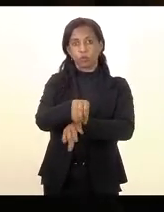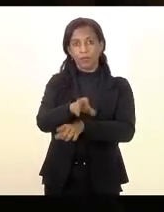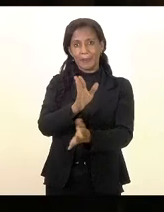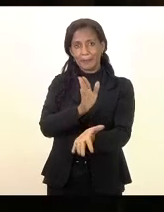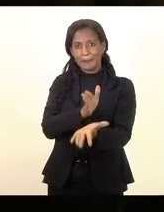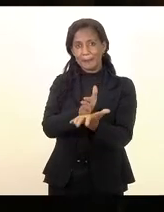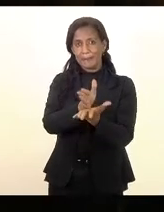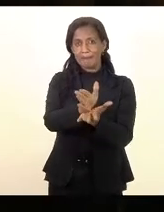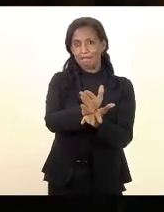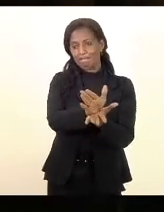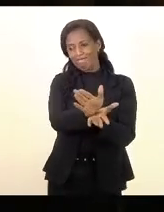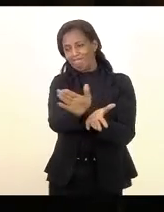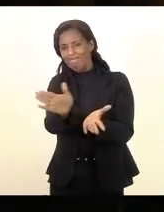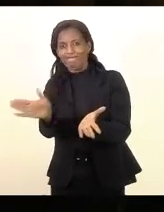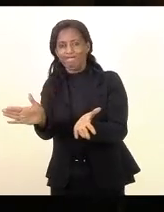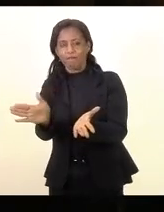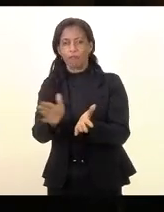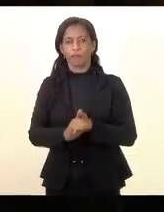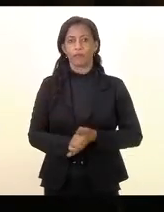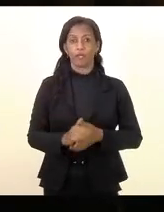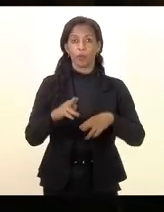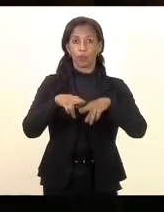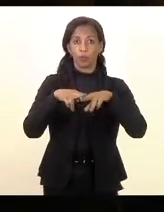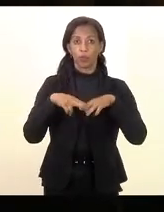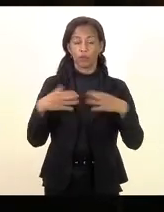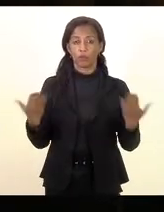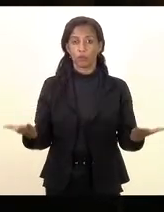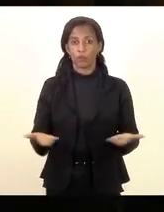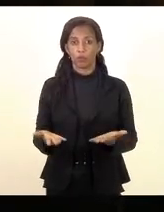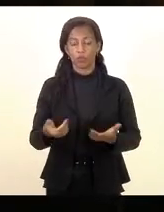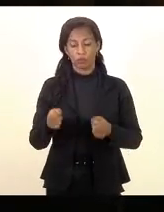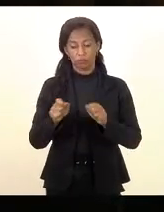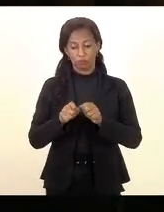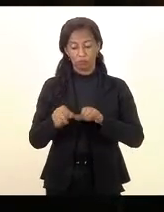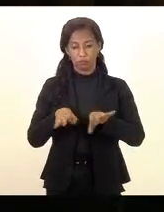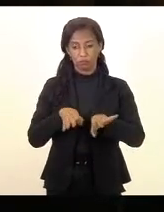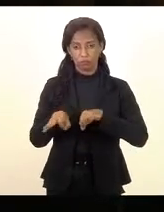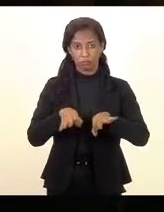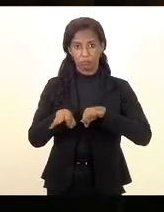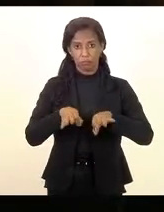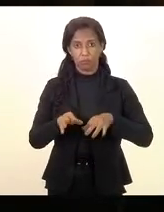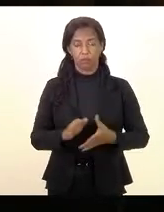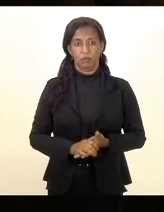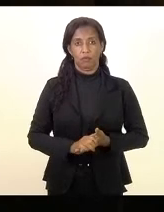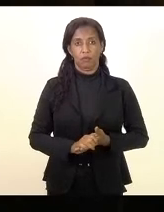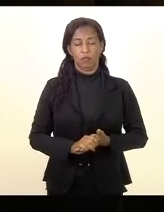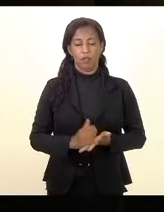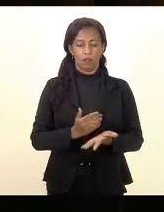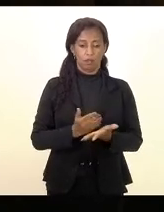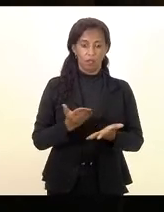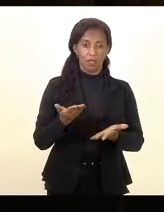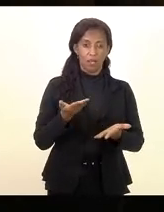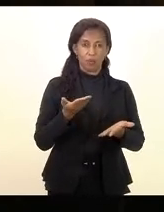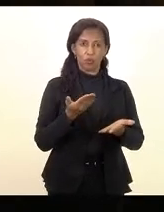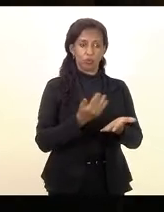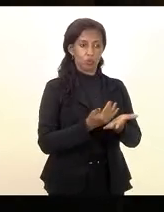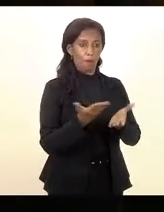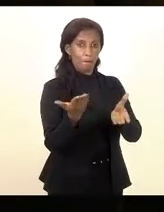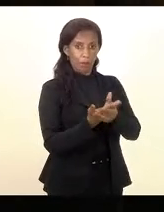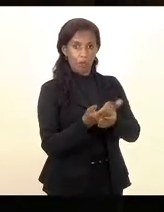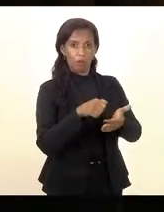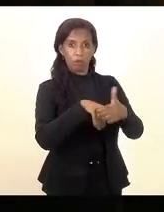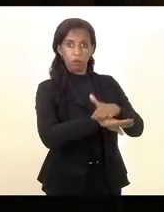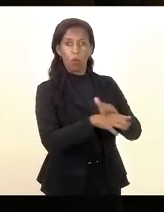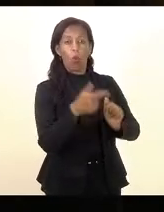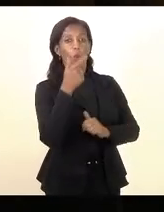oposta e por isso nós fizemos né esse projeto demos entrada nele ontem eu o Mink o André